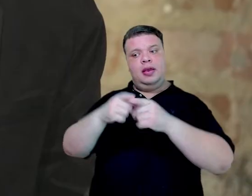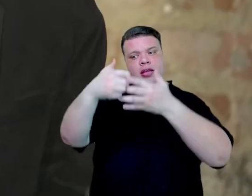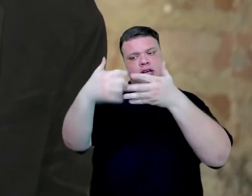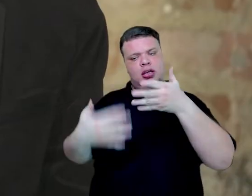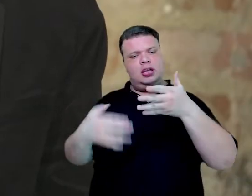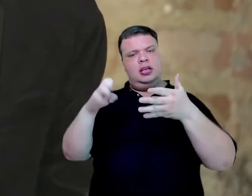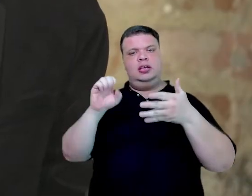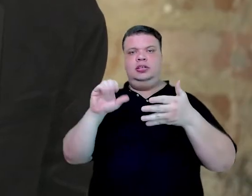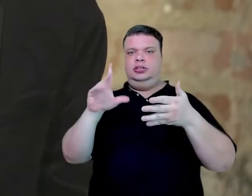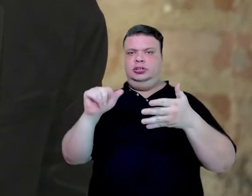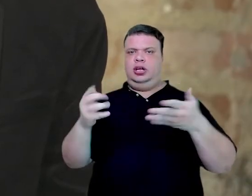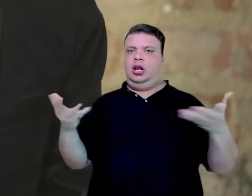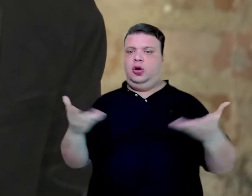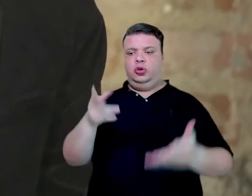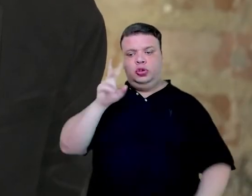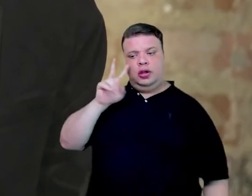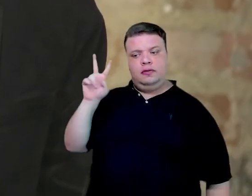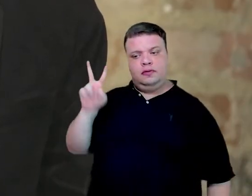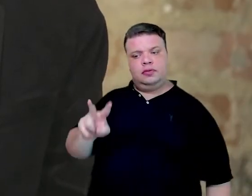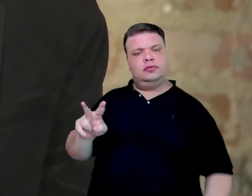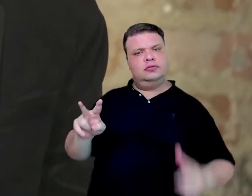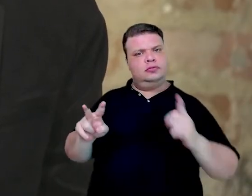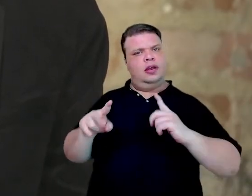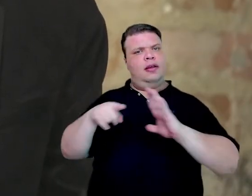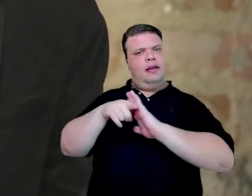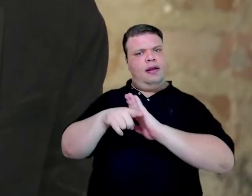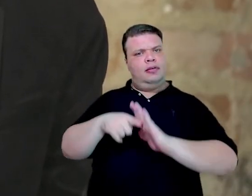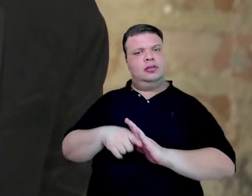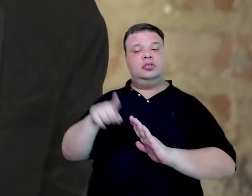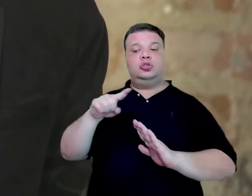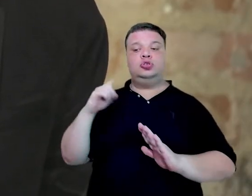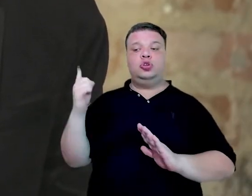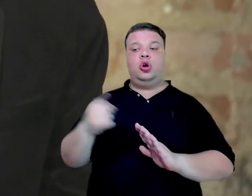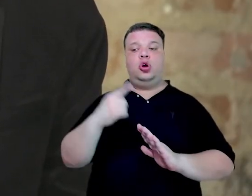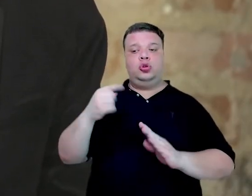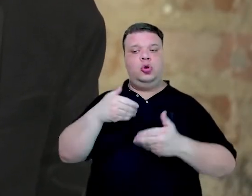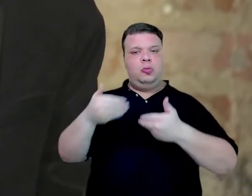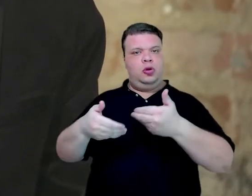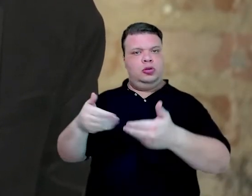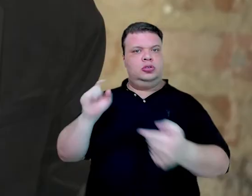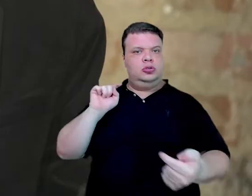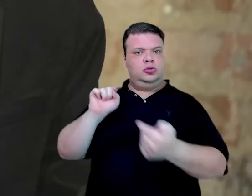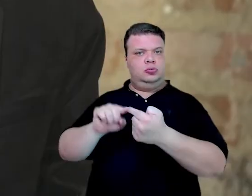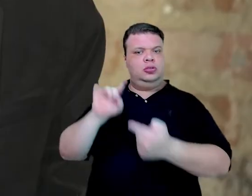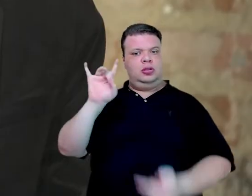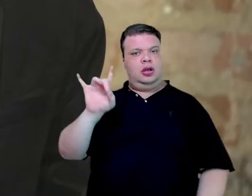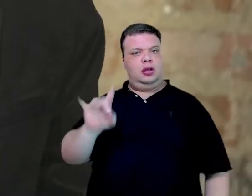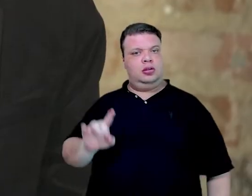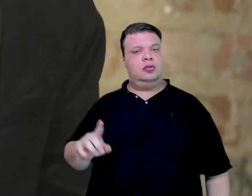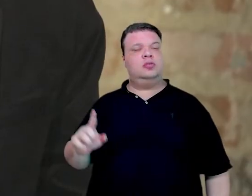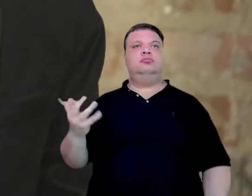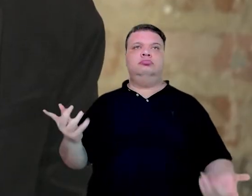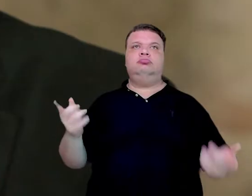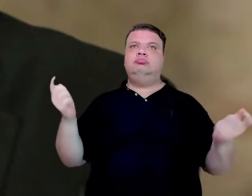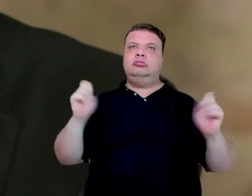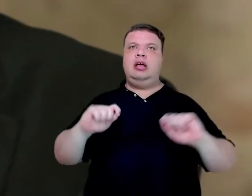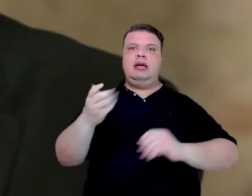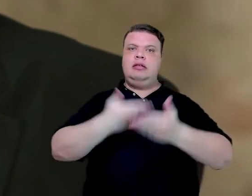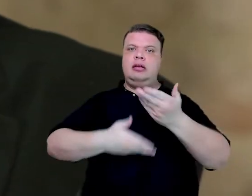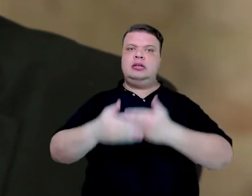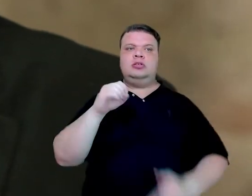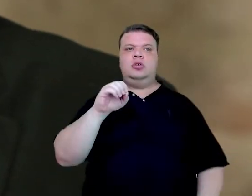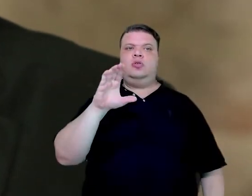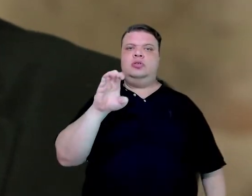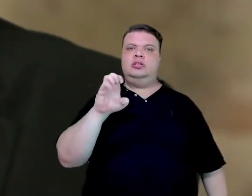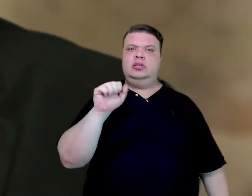né, à interação oceano-atmosfera e, consequentemente, seus efeitos para o clima global. É bom entender que